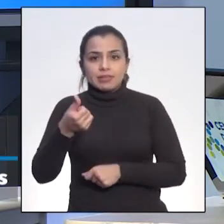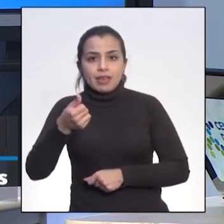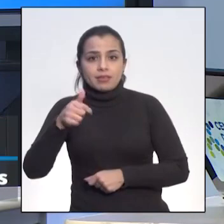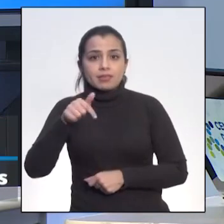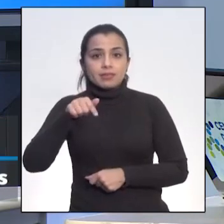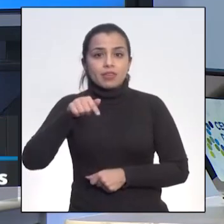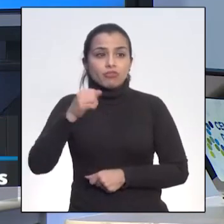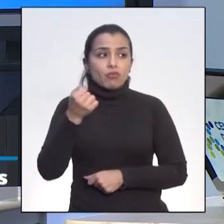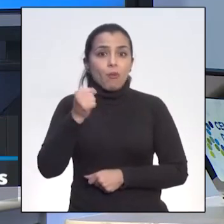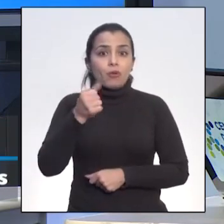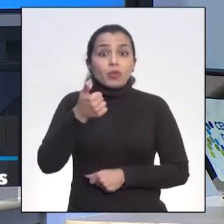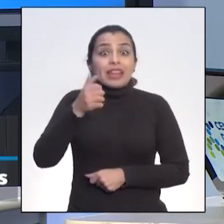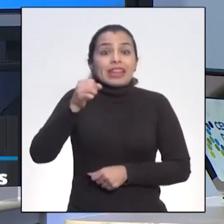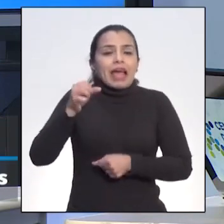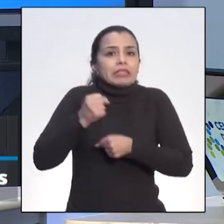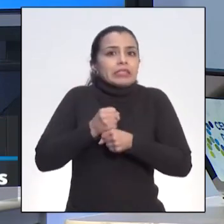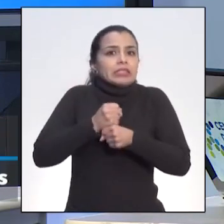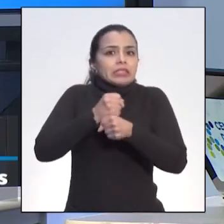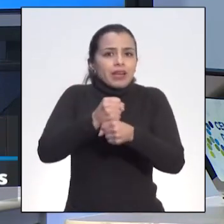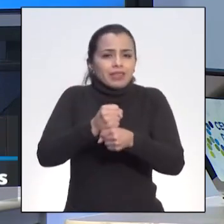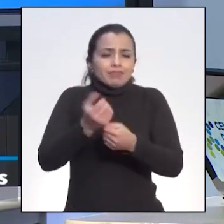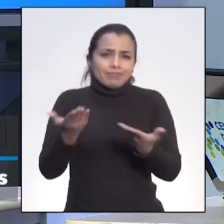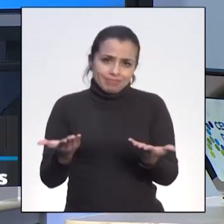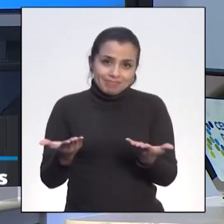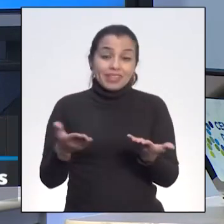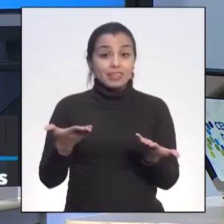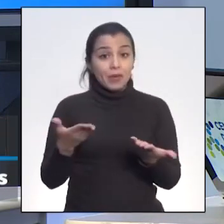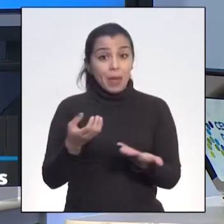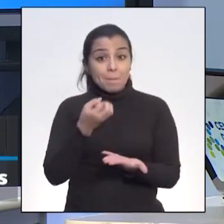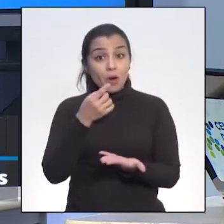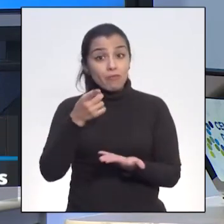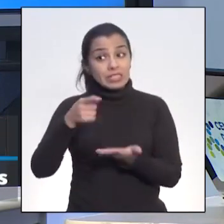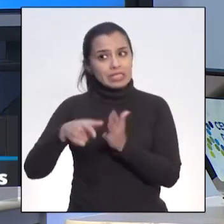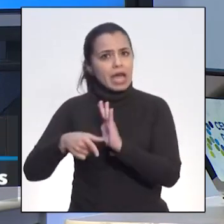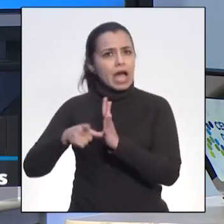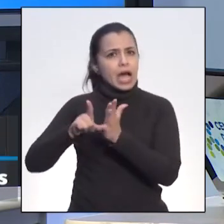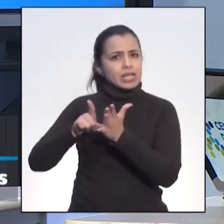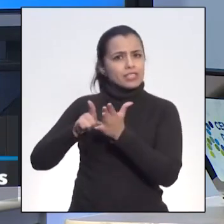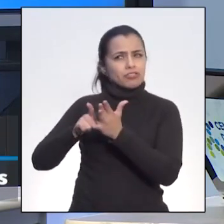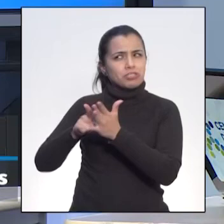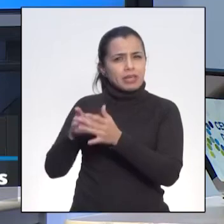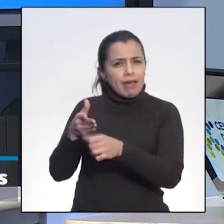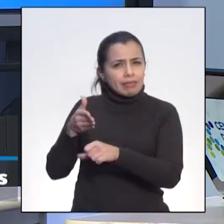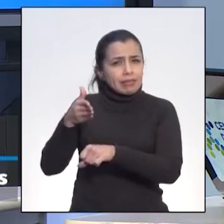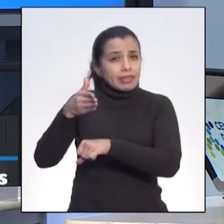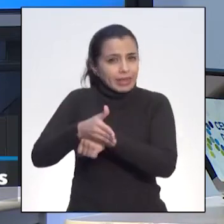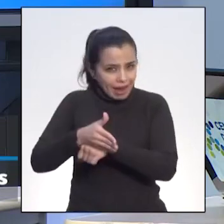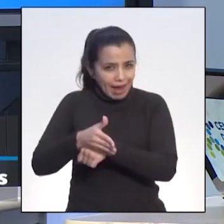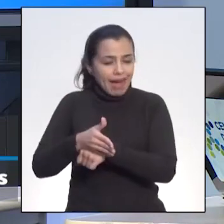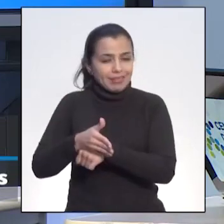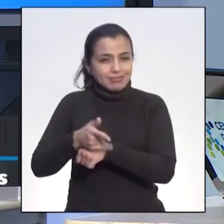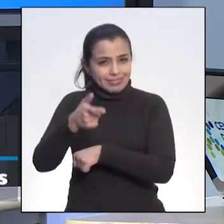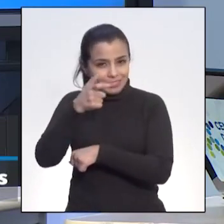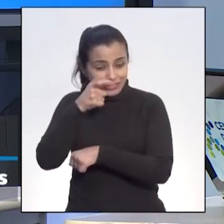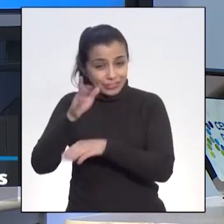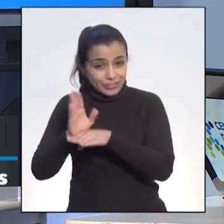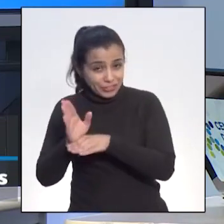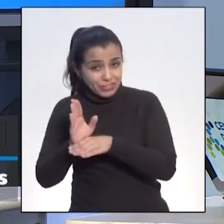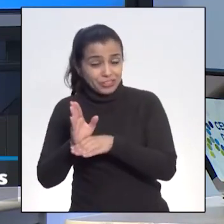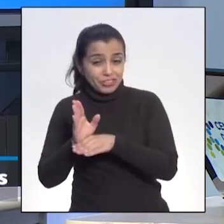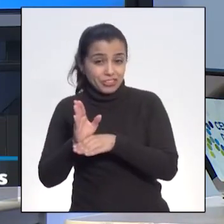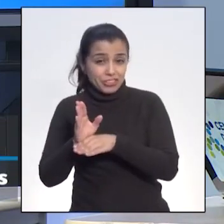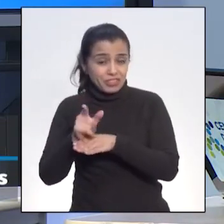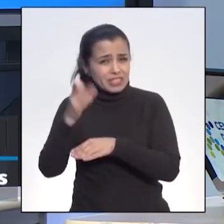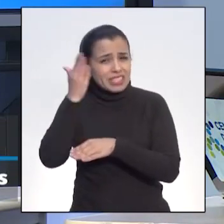É muito legal ter uma resenha para te organizar se você entra naquela aventura ou se você assiste outra